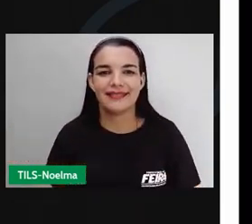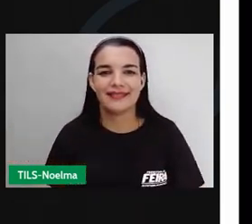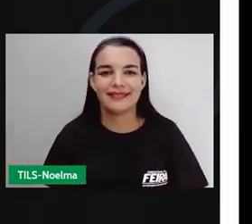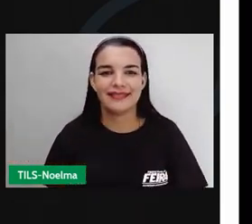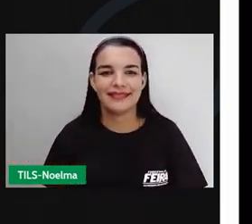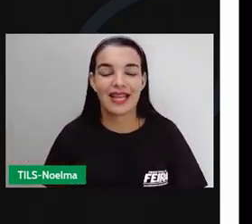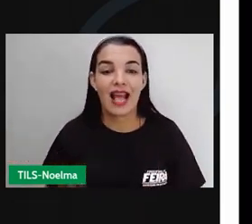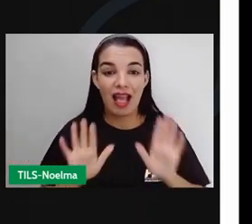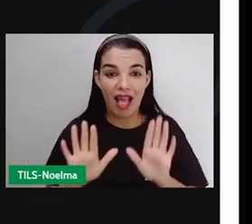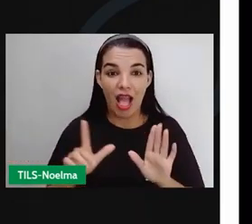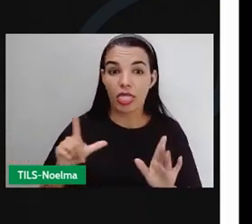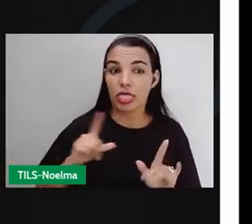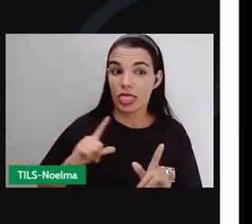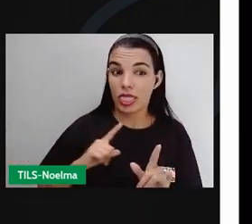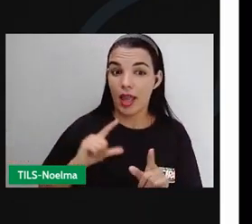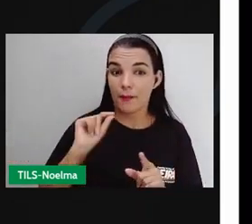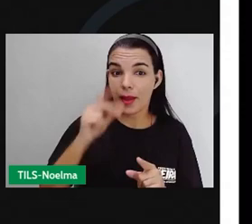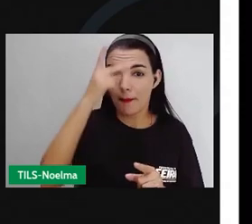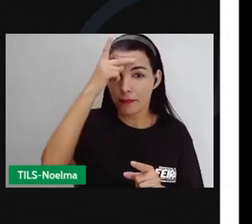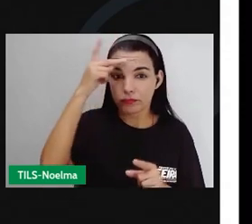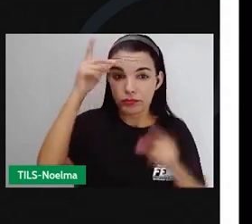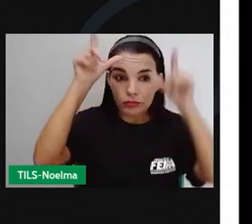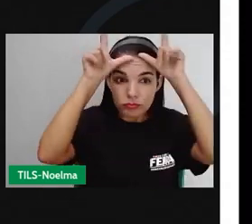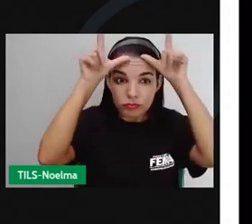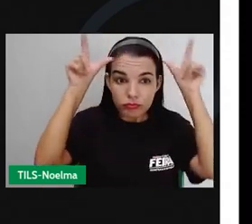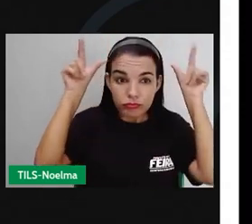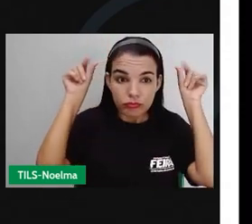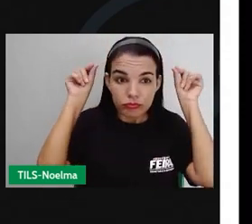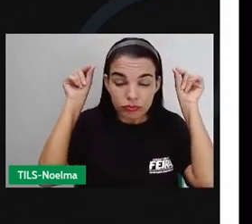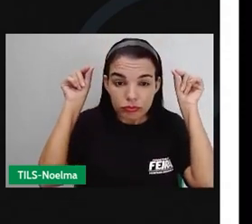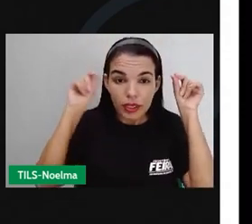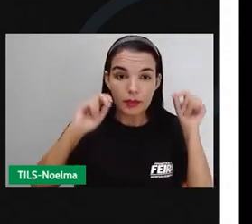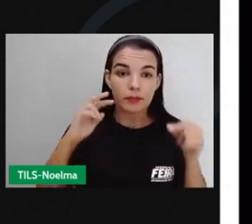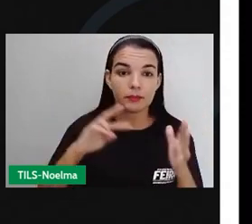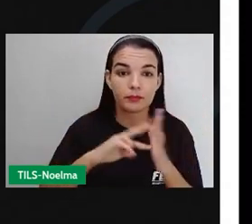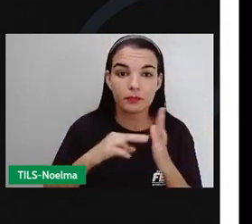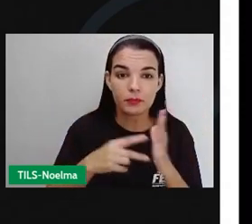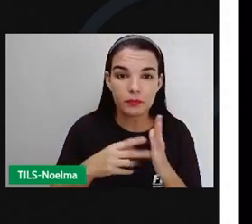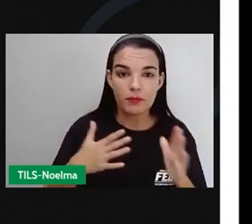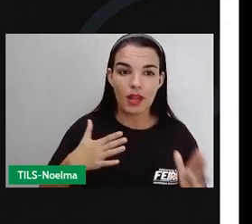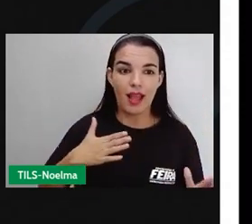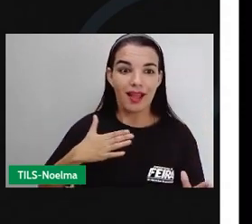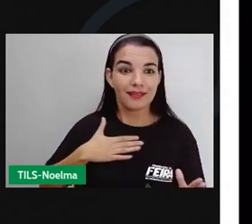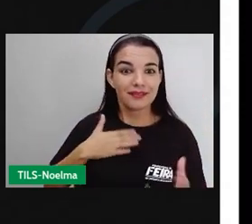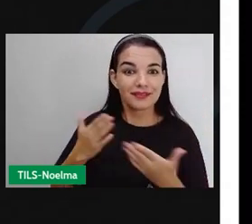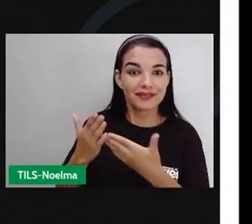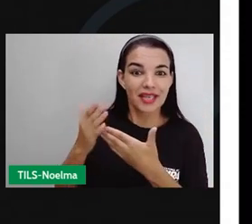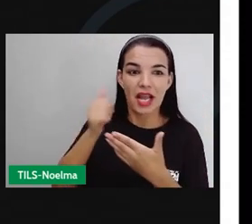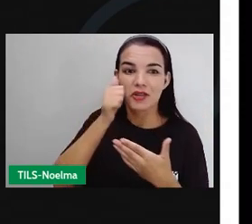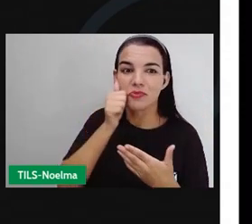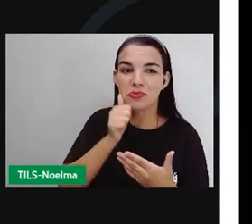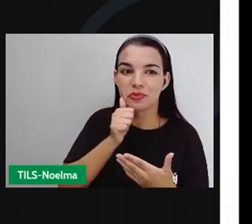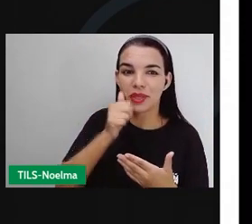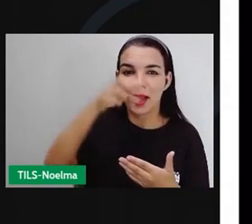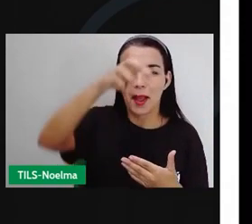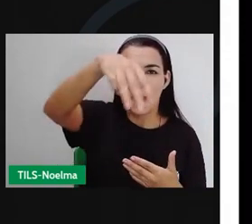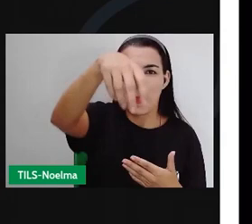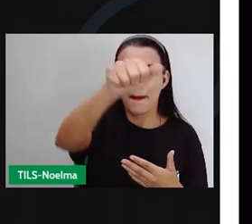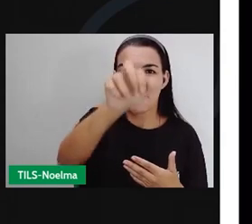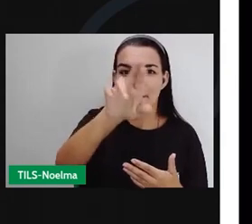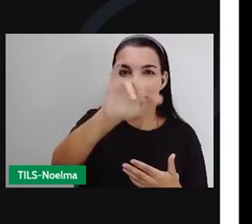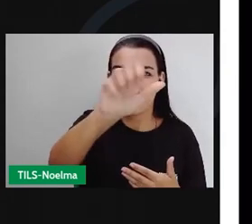No elenco estava Gilvan, que fazia Lampião, eu fazendo a Maria Bonita, os outros eram